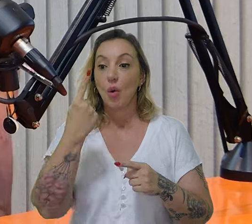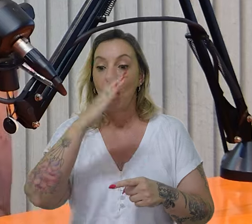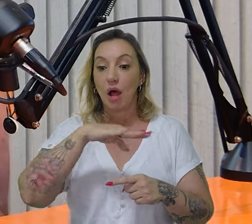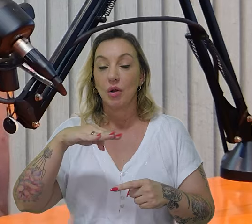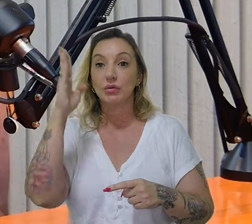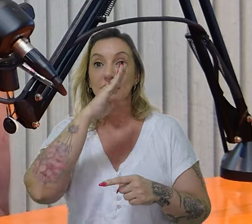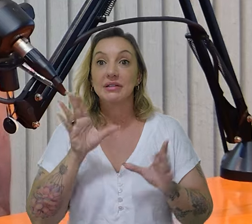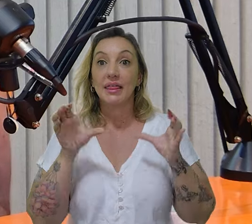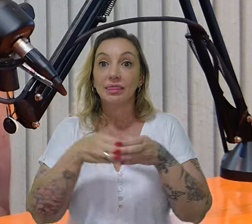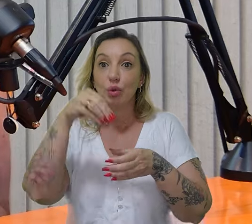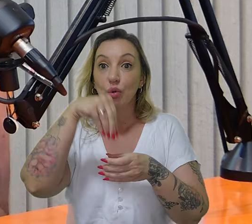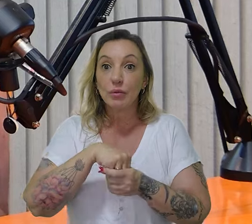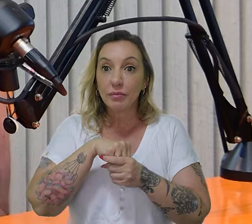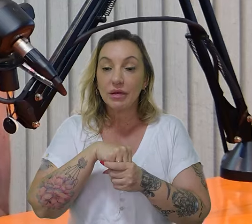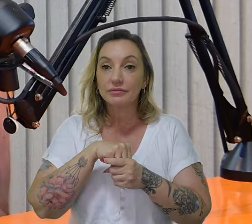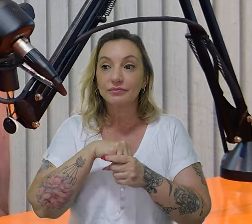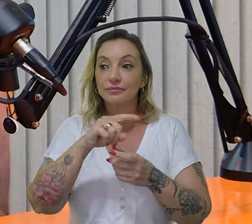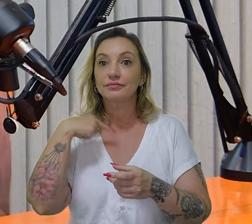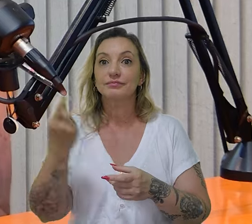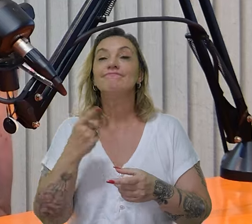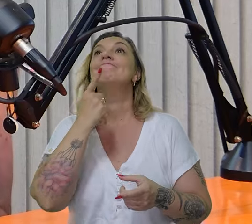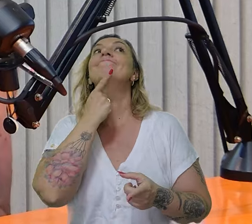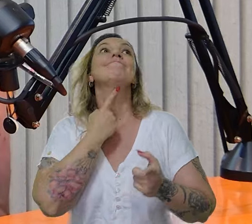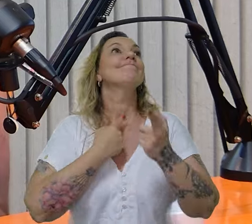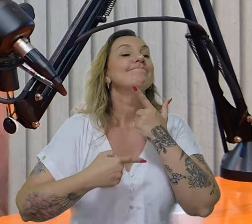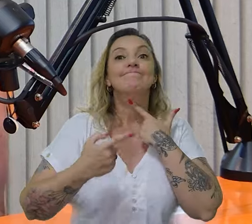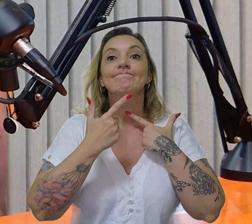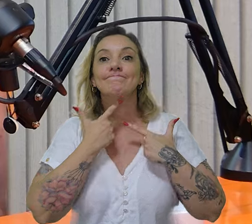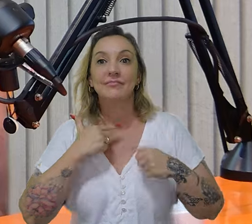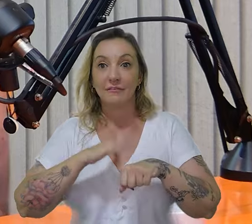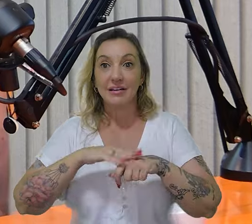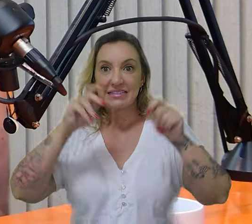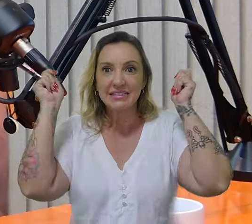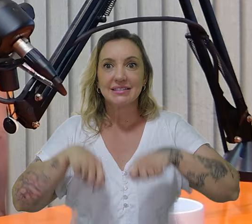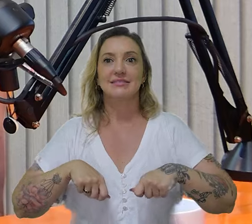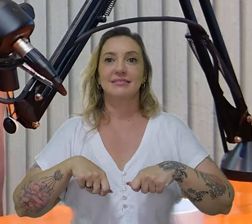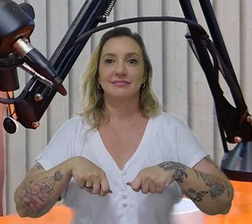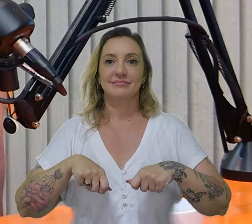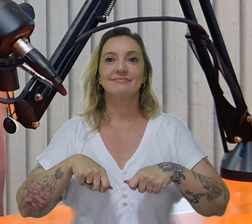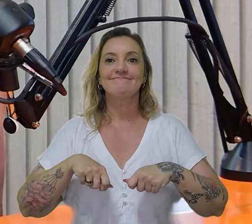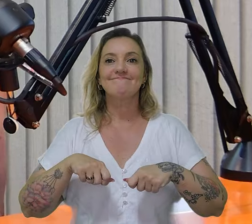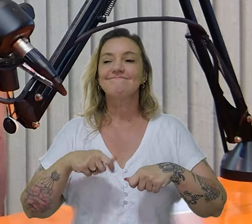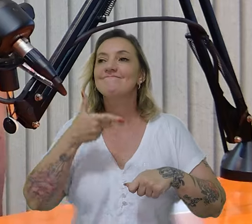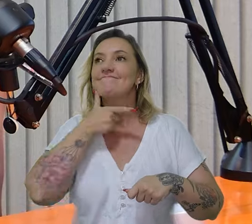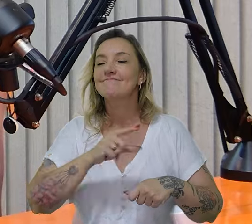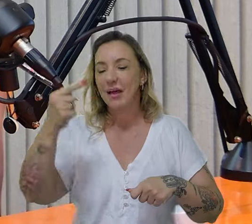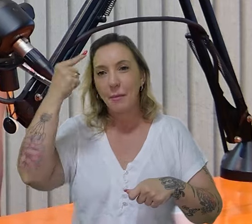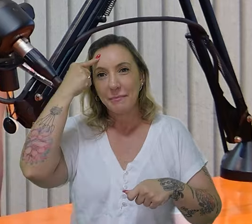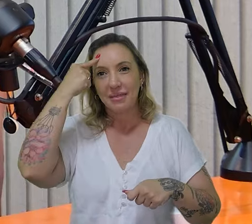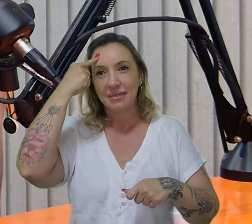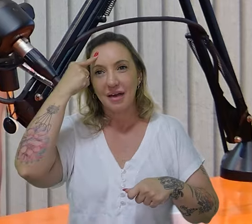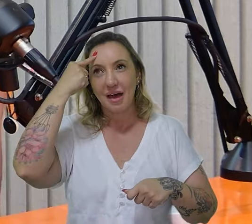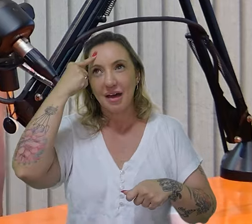brasileiro na turma a gente tem uma vontade de fazer dar certo a gente tem um recurso mental